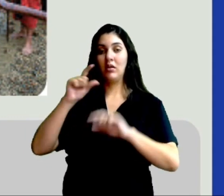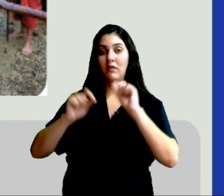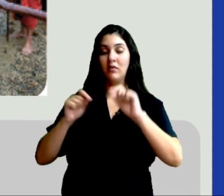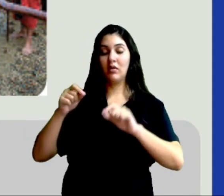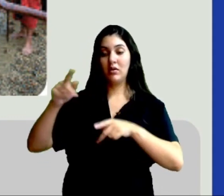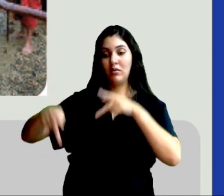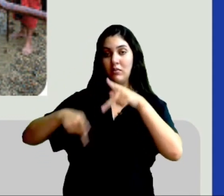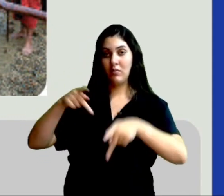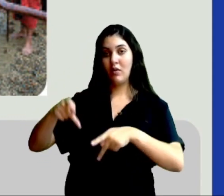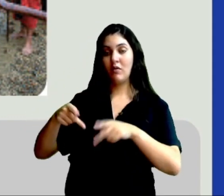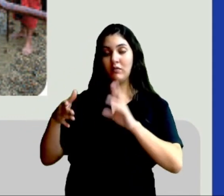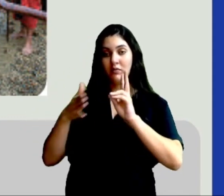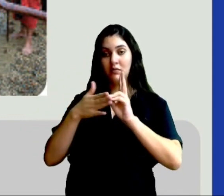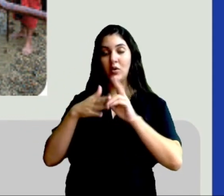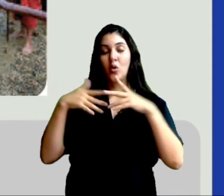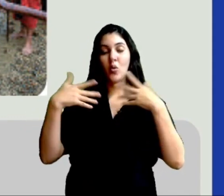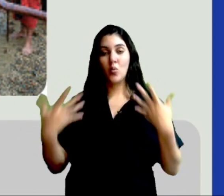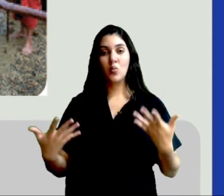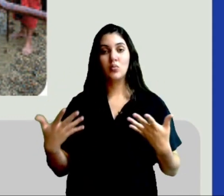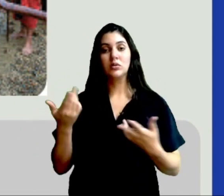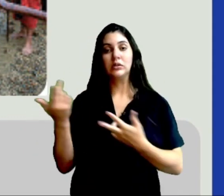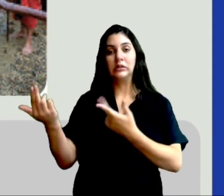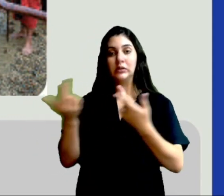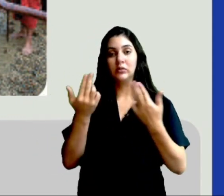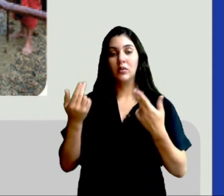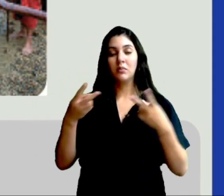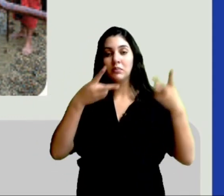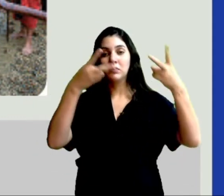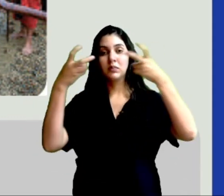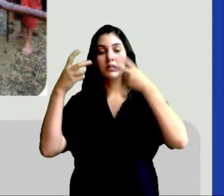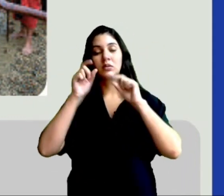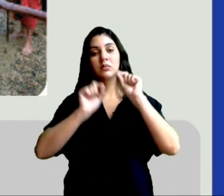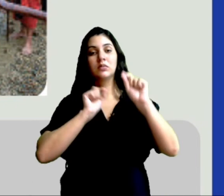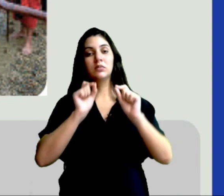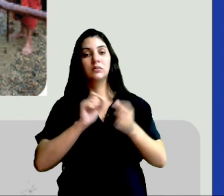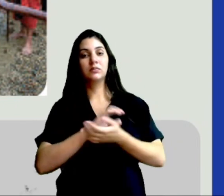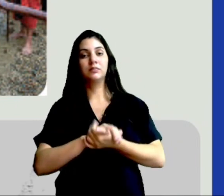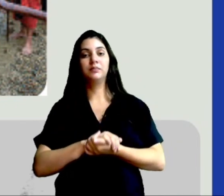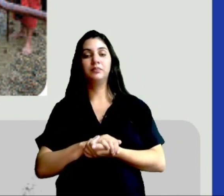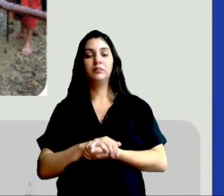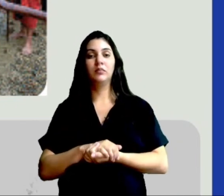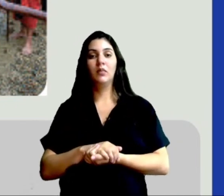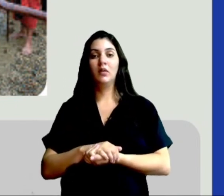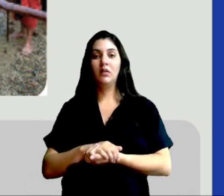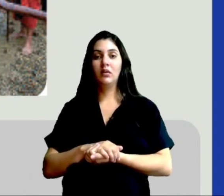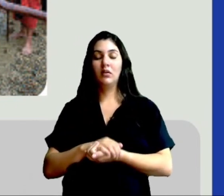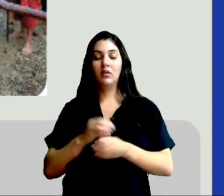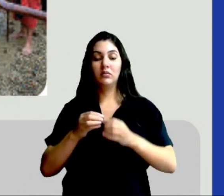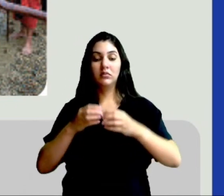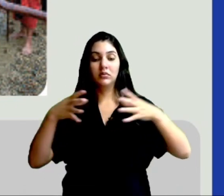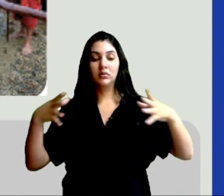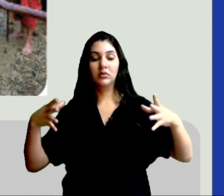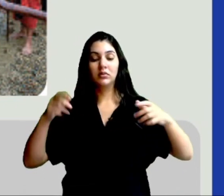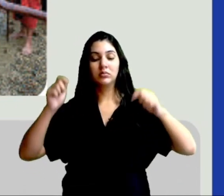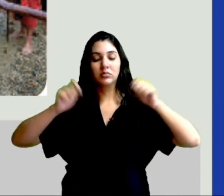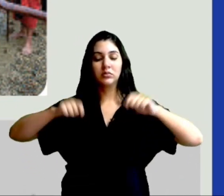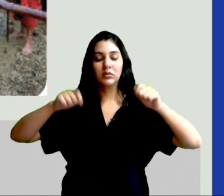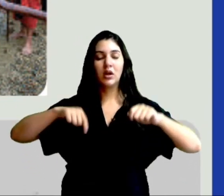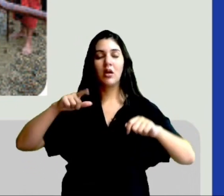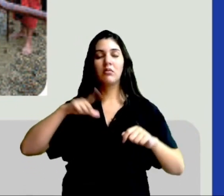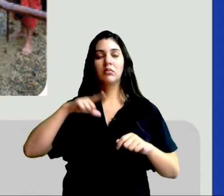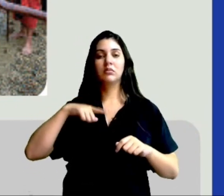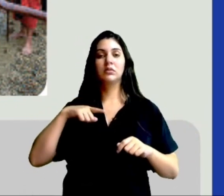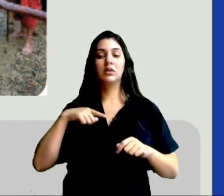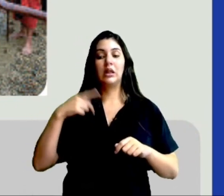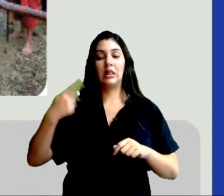maores, que da mesma forma, né, quando se percebeu, né, o grande potencial que podia ter